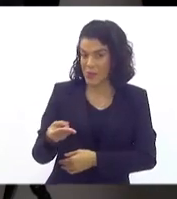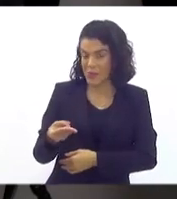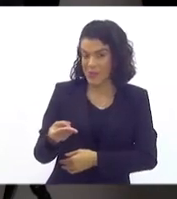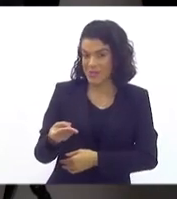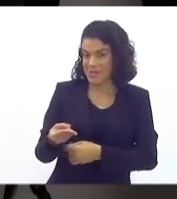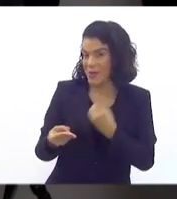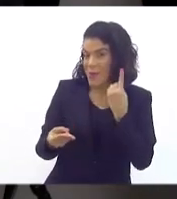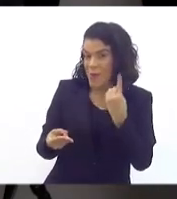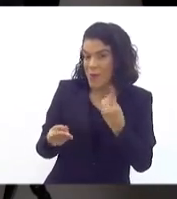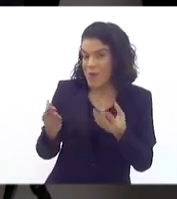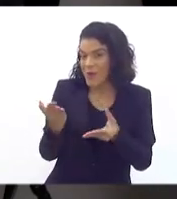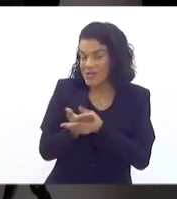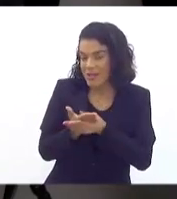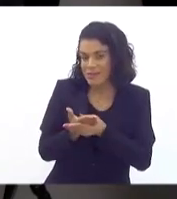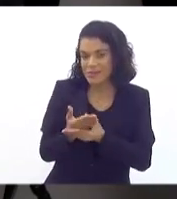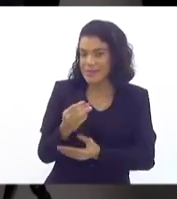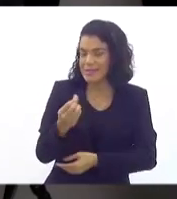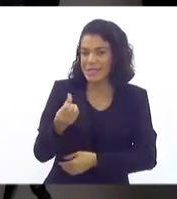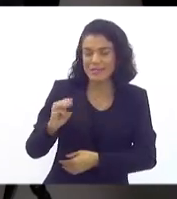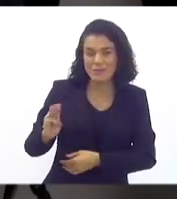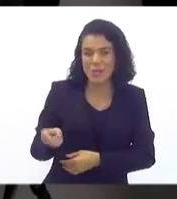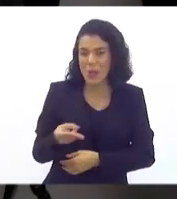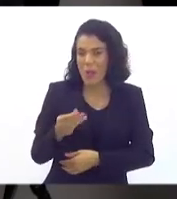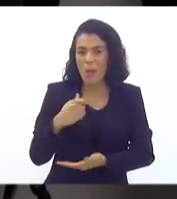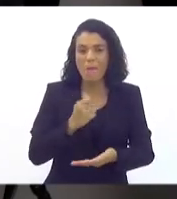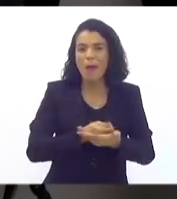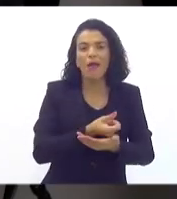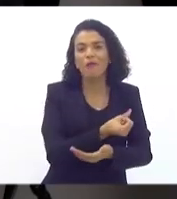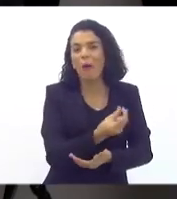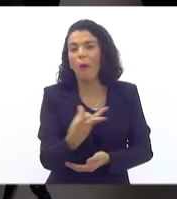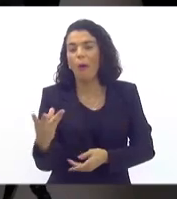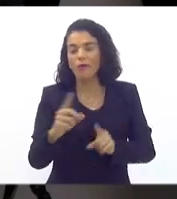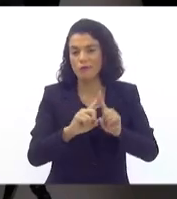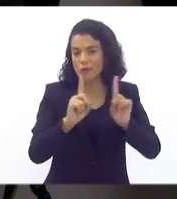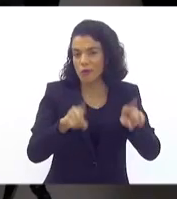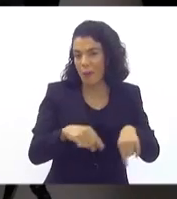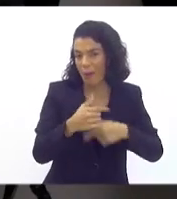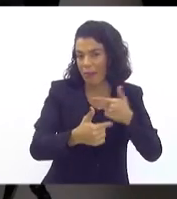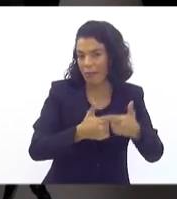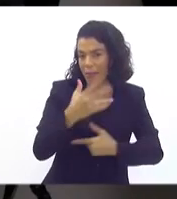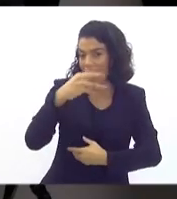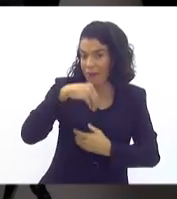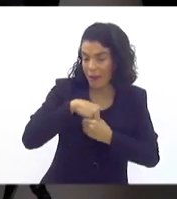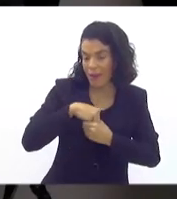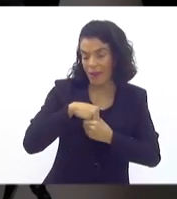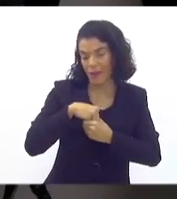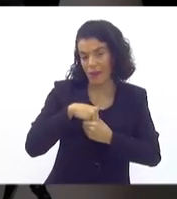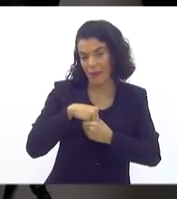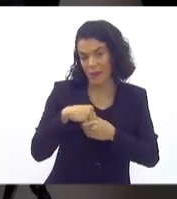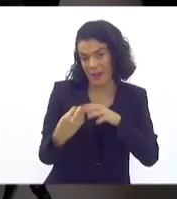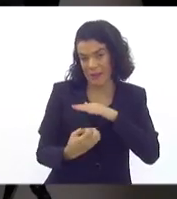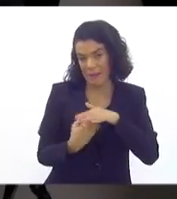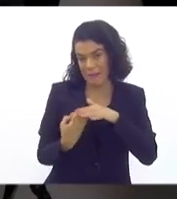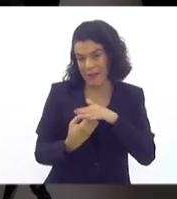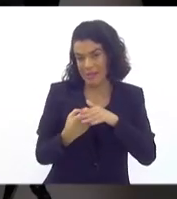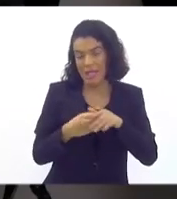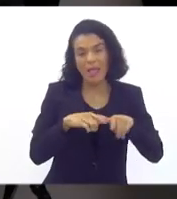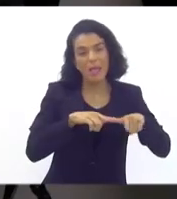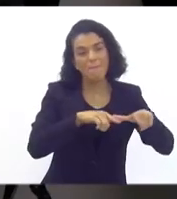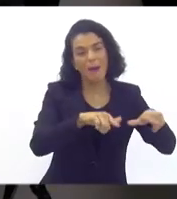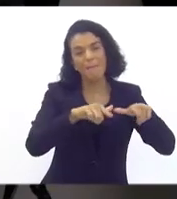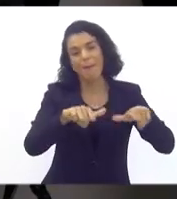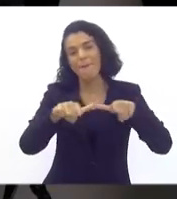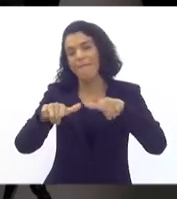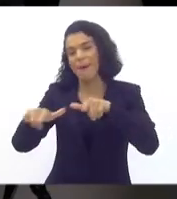Seis Milhões Eu acho que eu pagava cinco ou 10 técnicos para trabalhar na agência e fazer laudo para todos